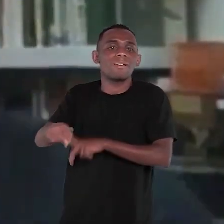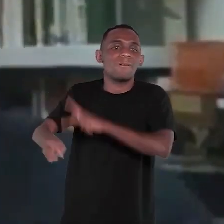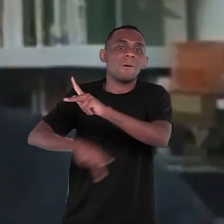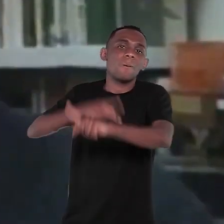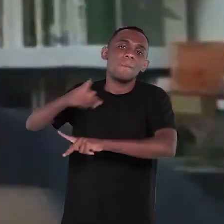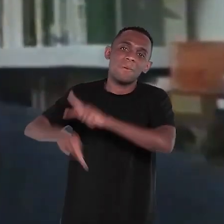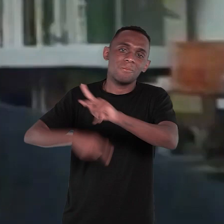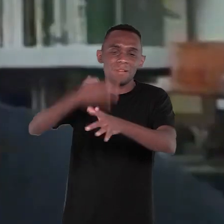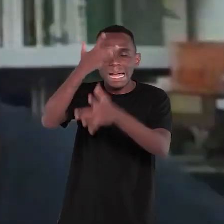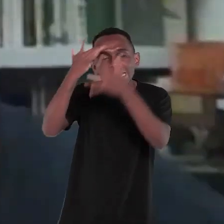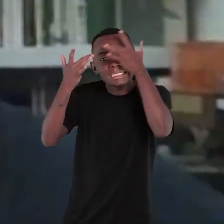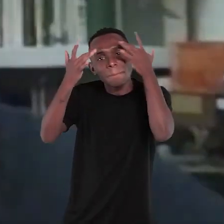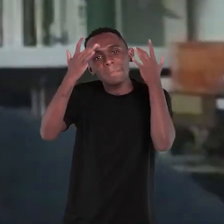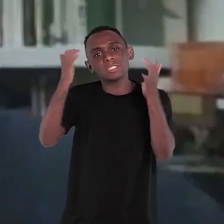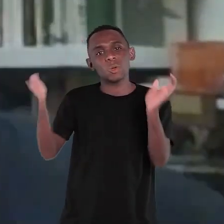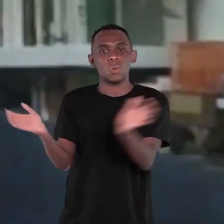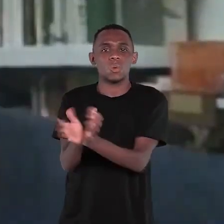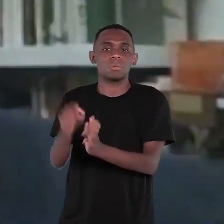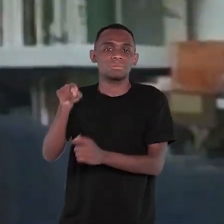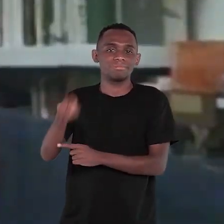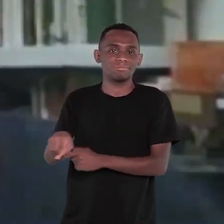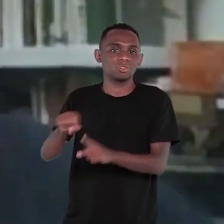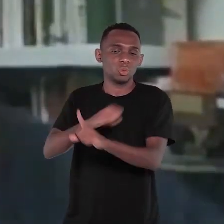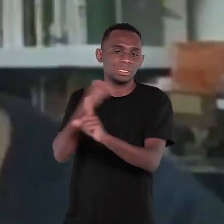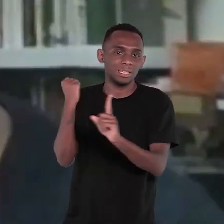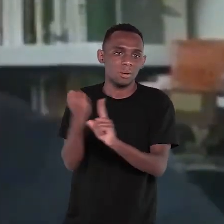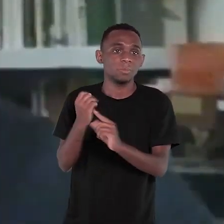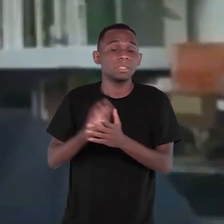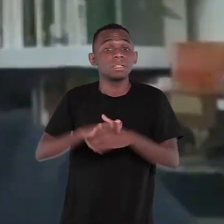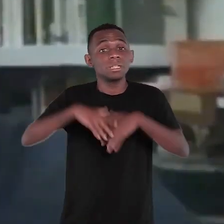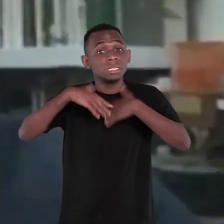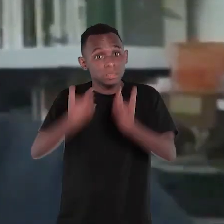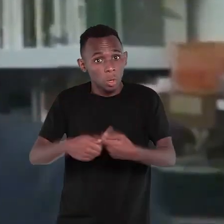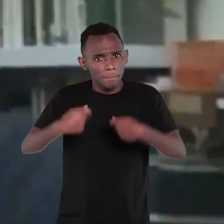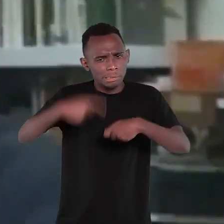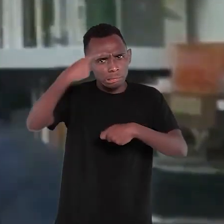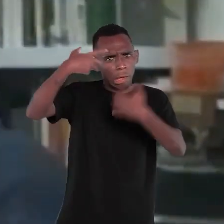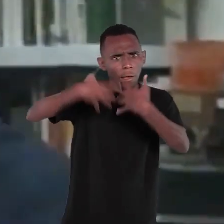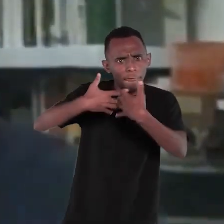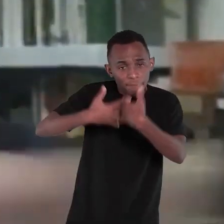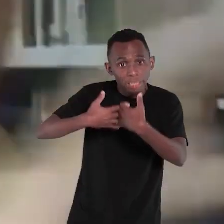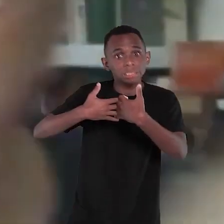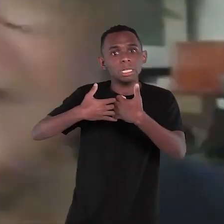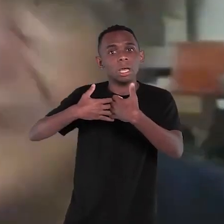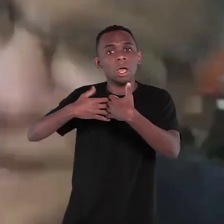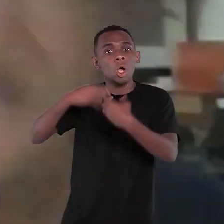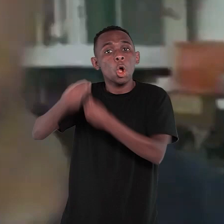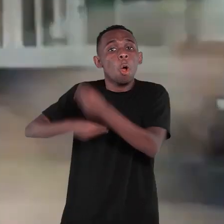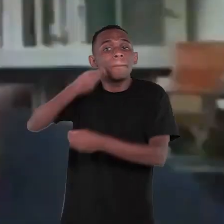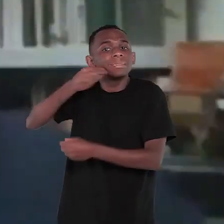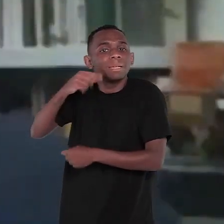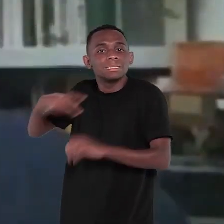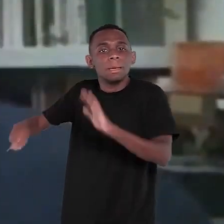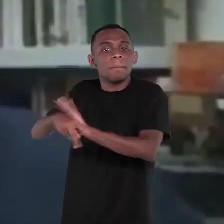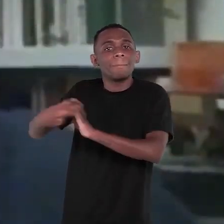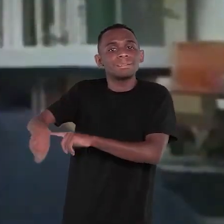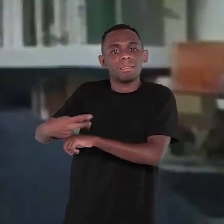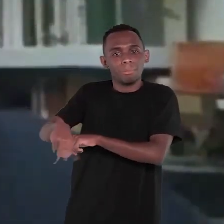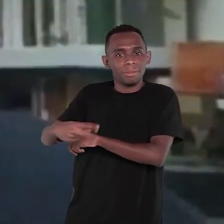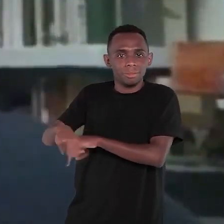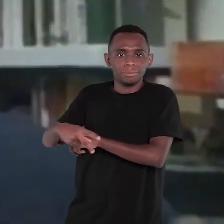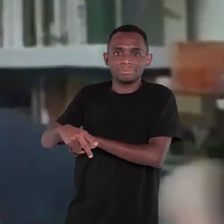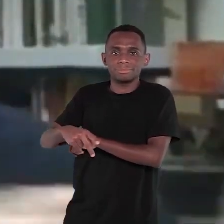o objetivo, são as pessoas, né? A comunidade e tal, né? Então, você tem que pensar a partir das pessoas e